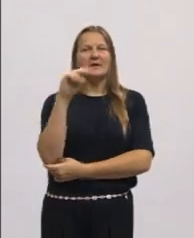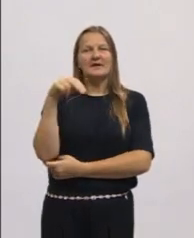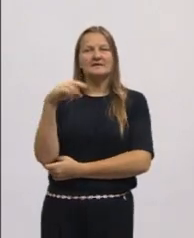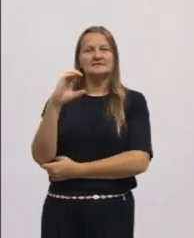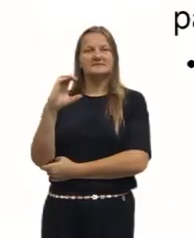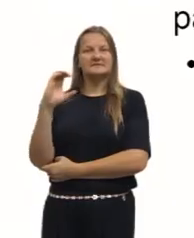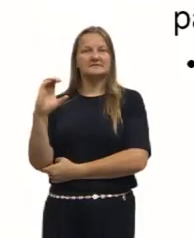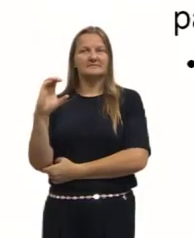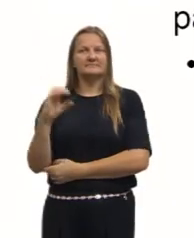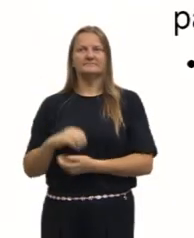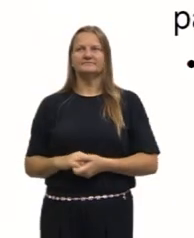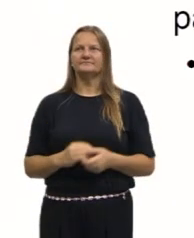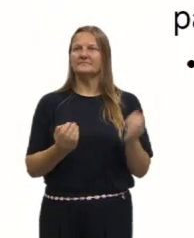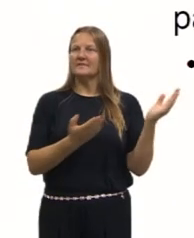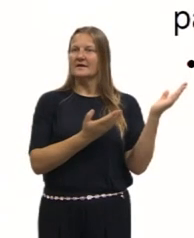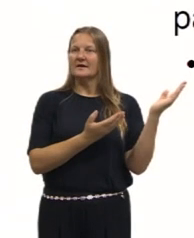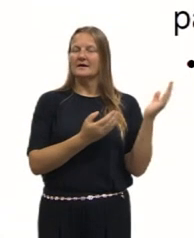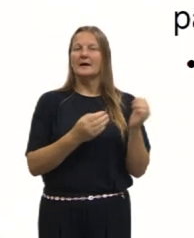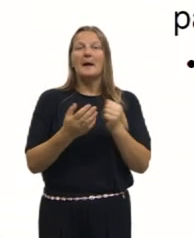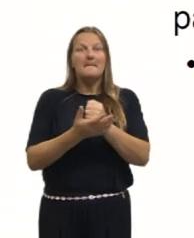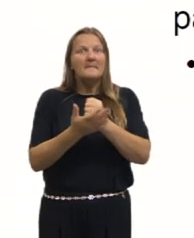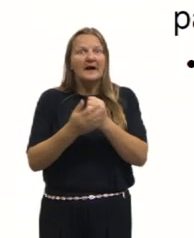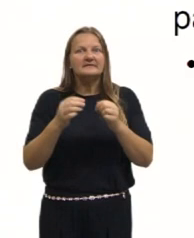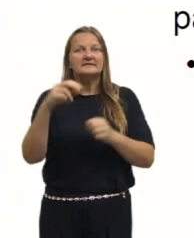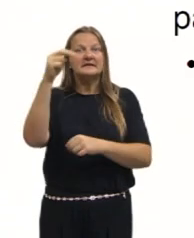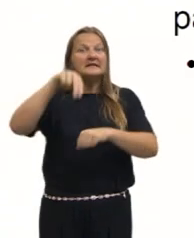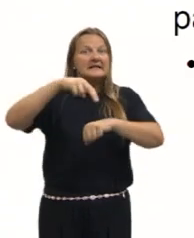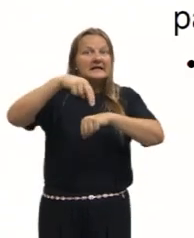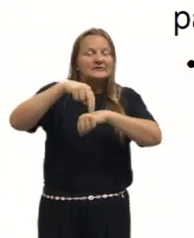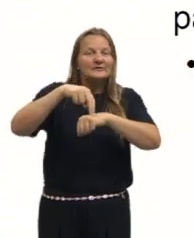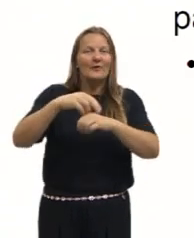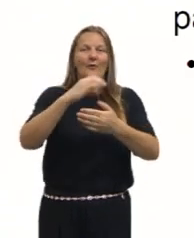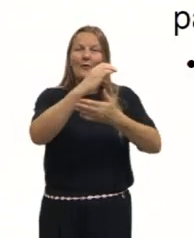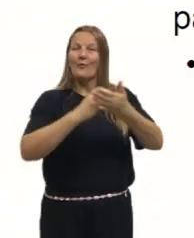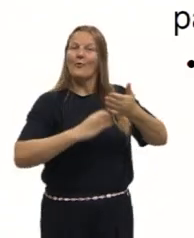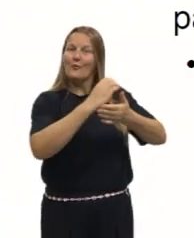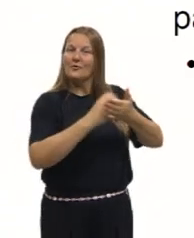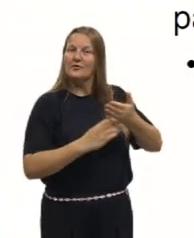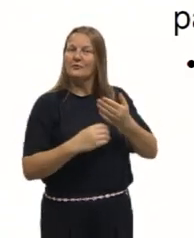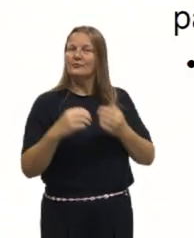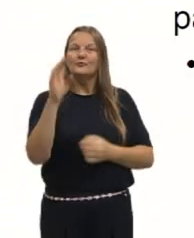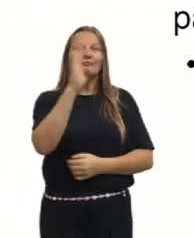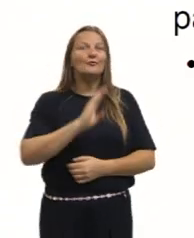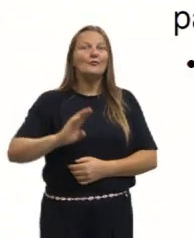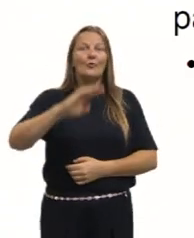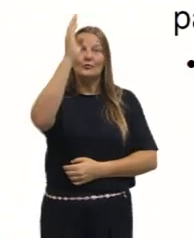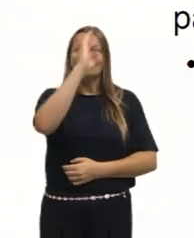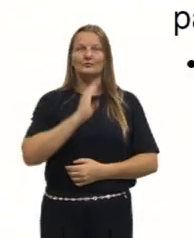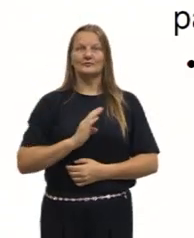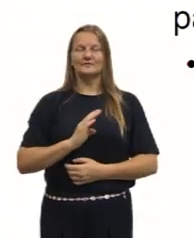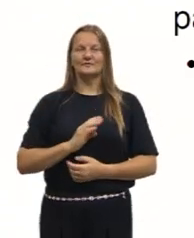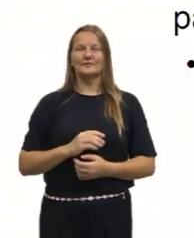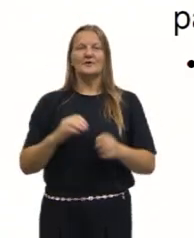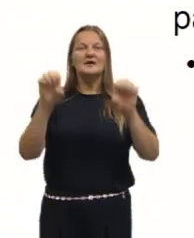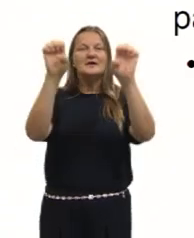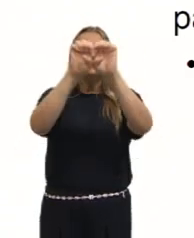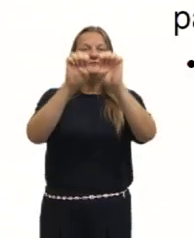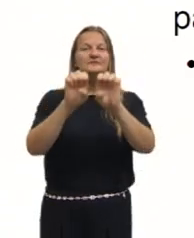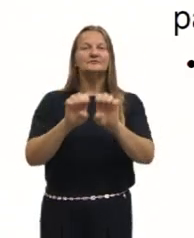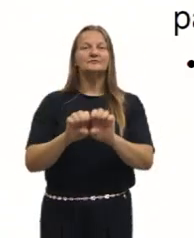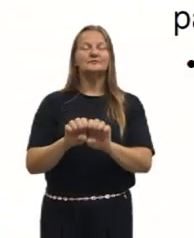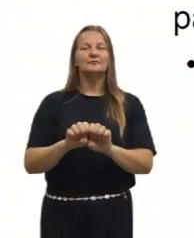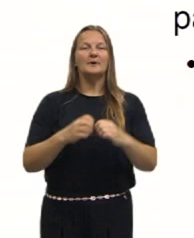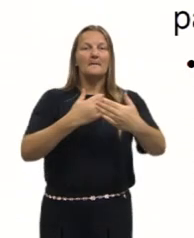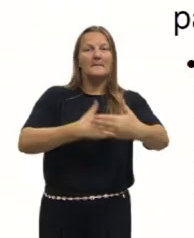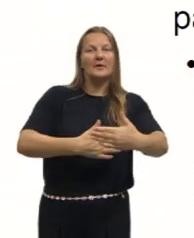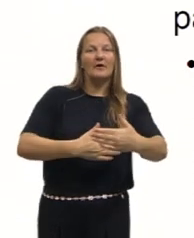a base Nacional comum curricular que é o documento que estrutura a prova do Enem Que estrutura